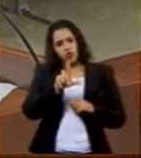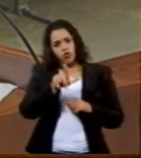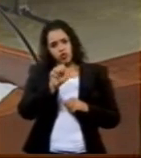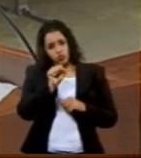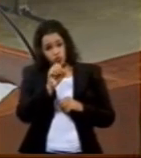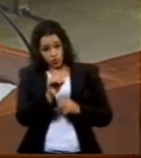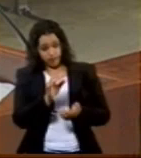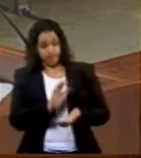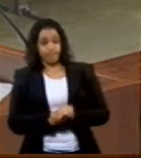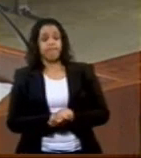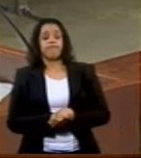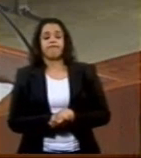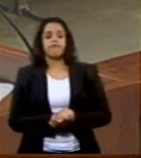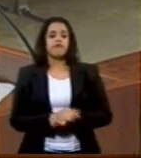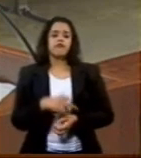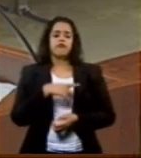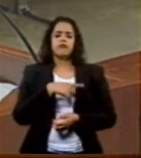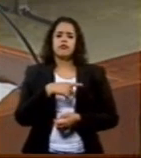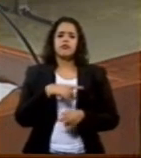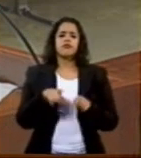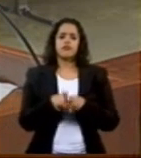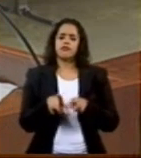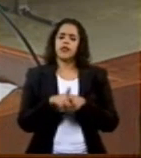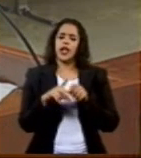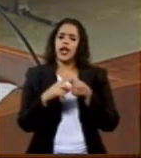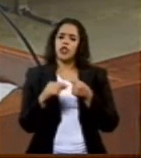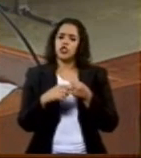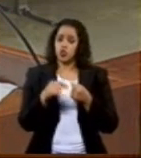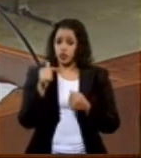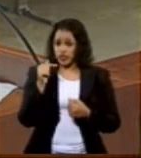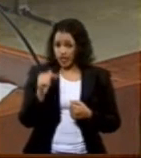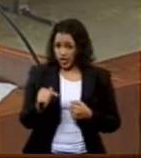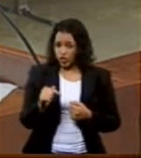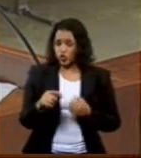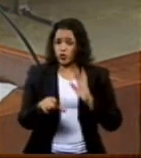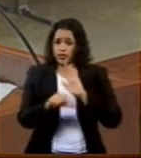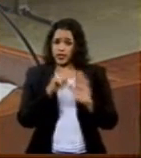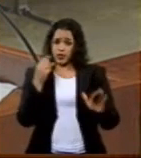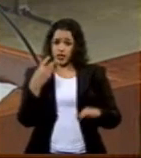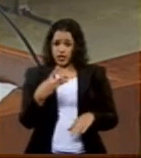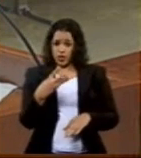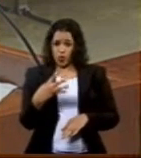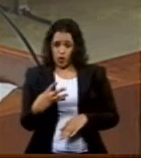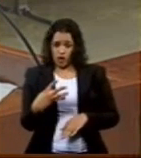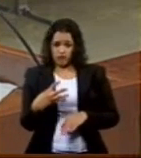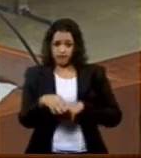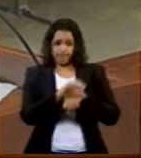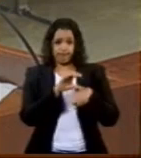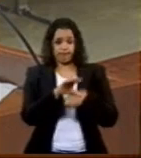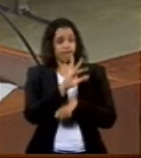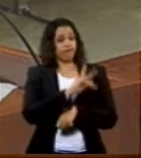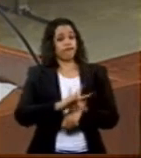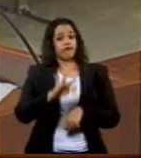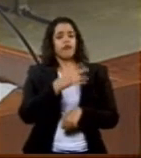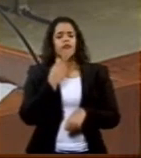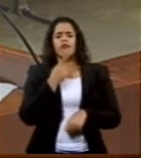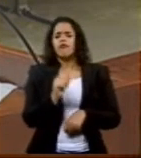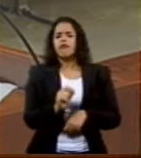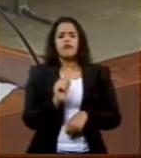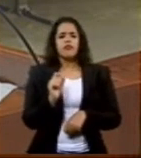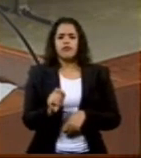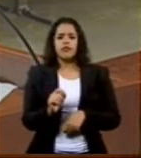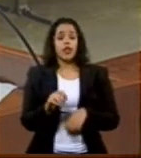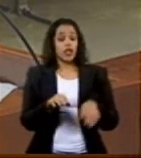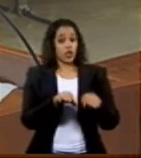arcabouço legislativo, faço menção ao artigo 7º, inciso 34 da Constituição Federal, que diz: